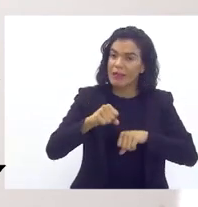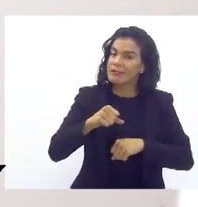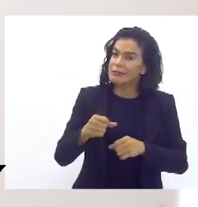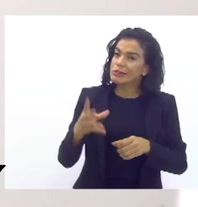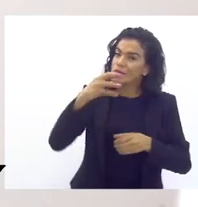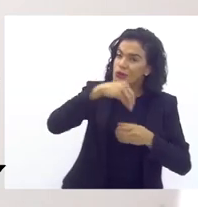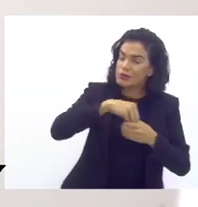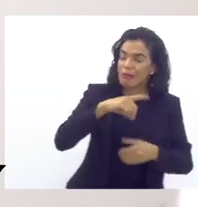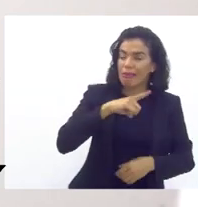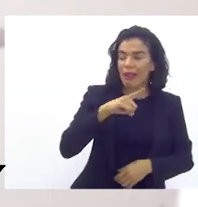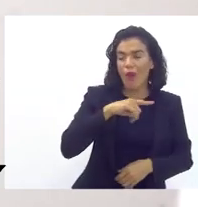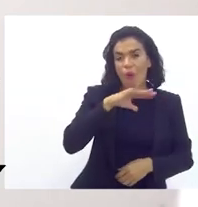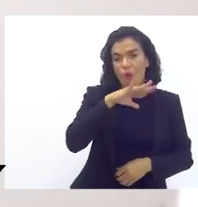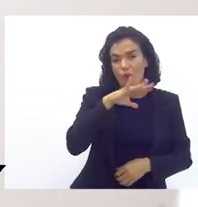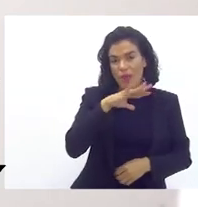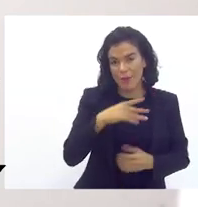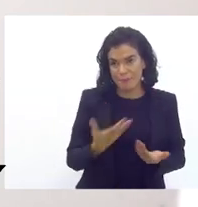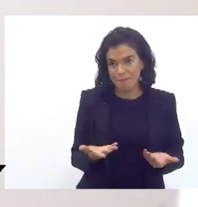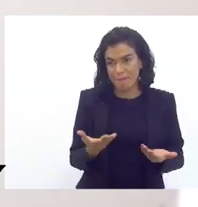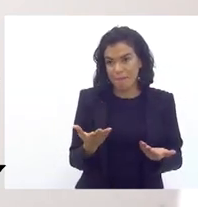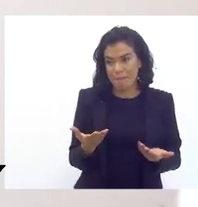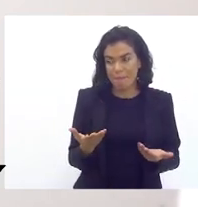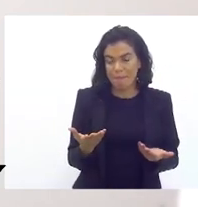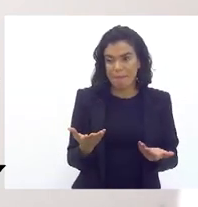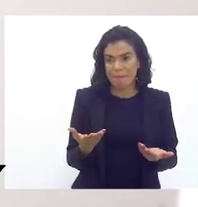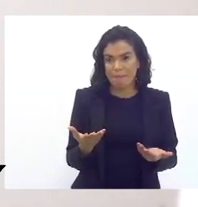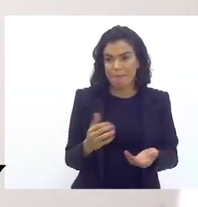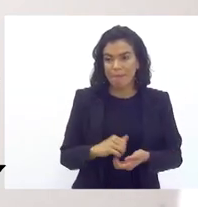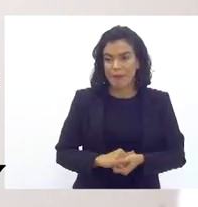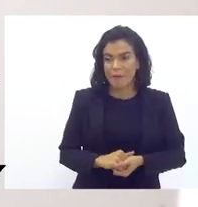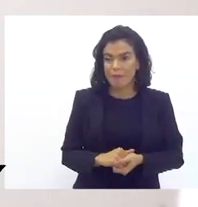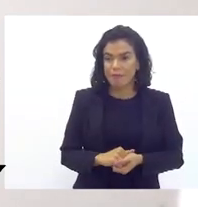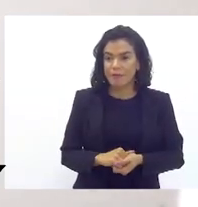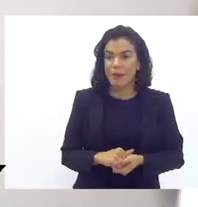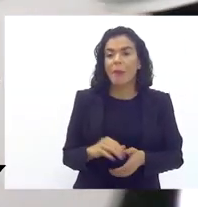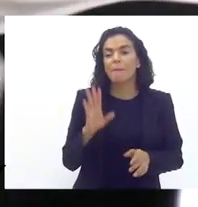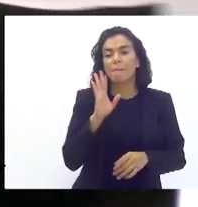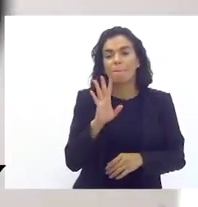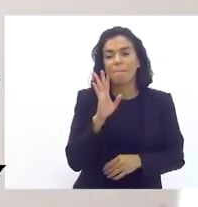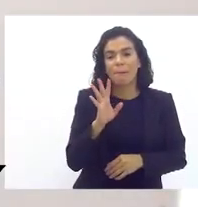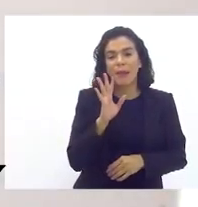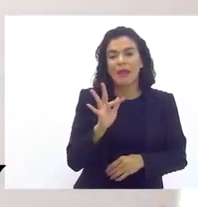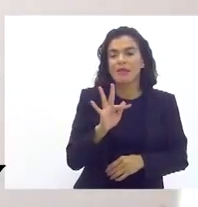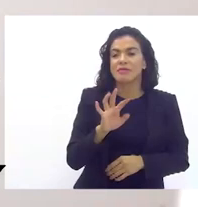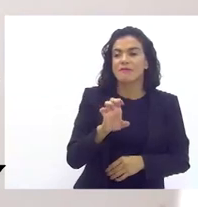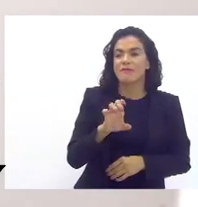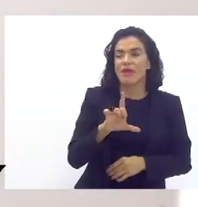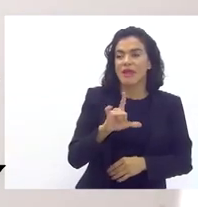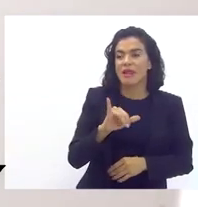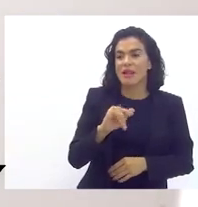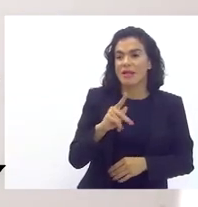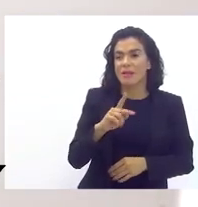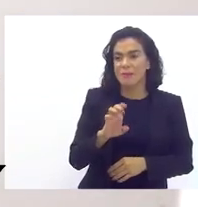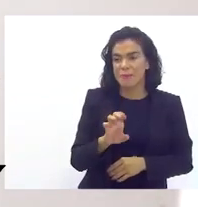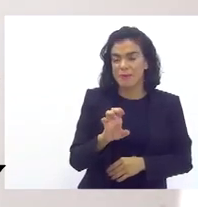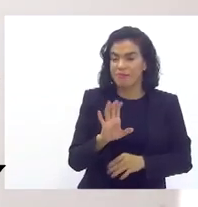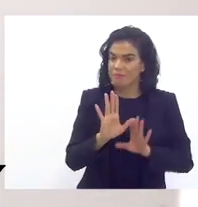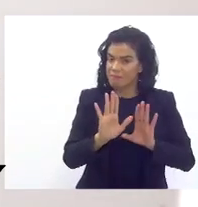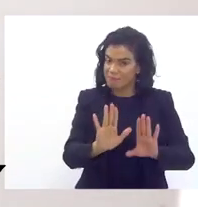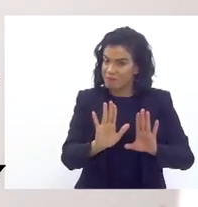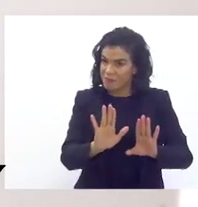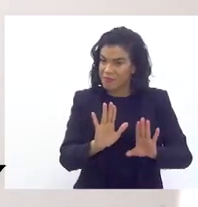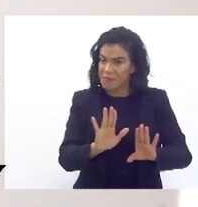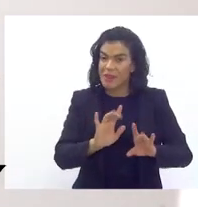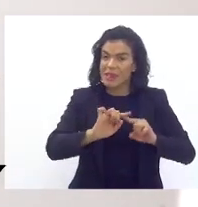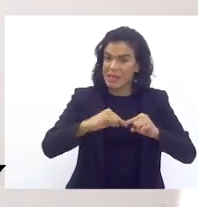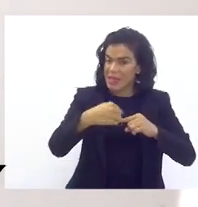Então seria isso que eu iria para pontuar beleza Felipe Muito obrigado e seguramente depois